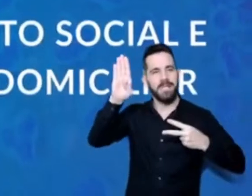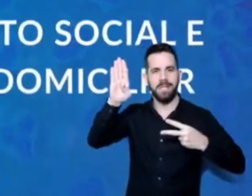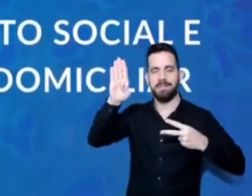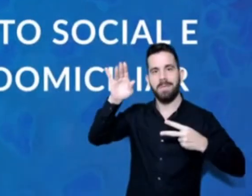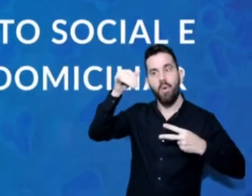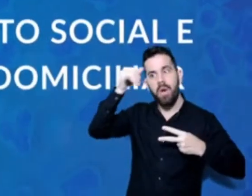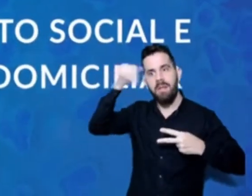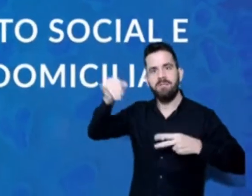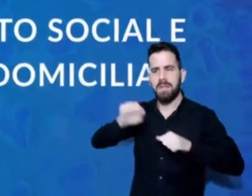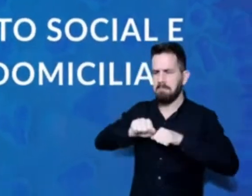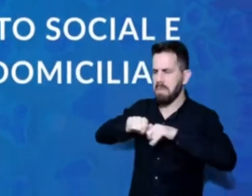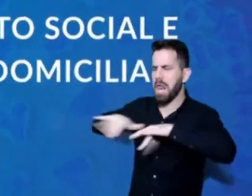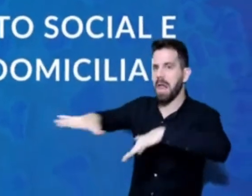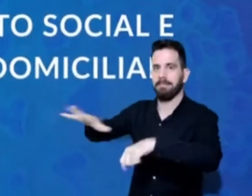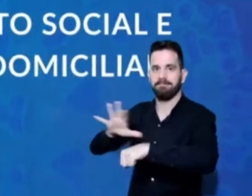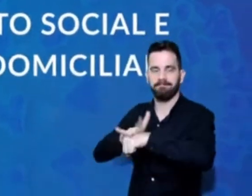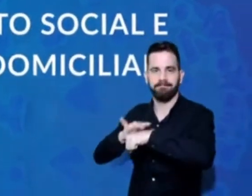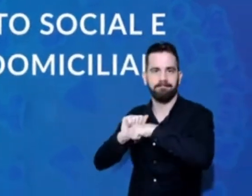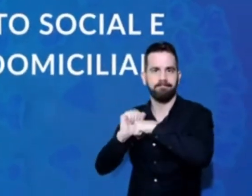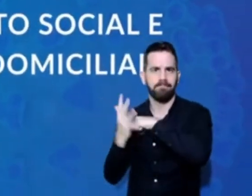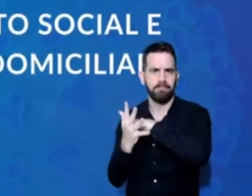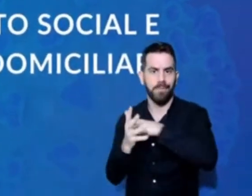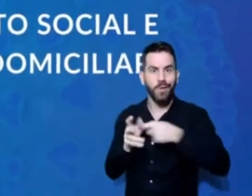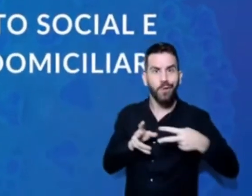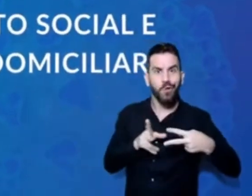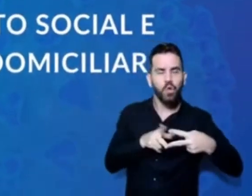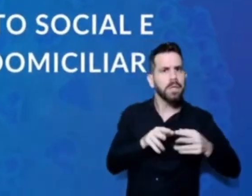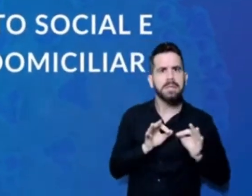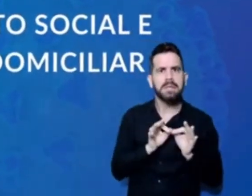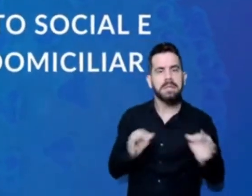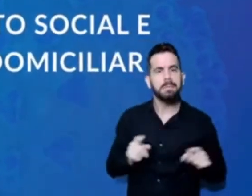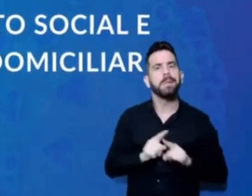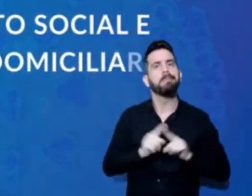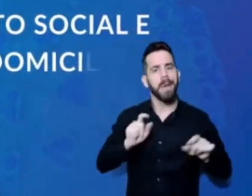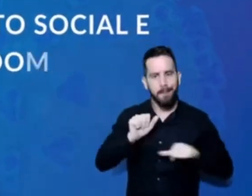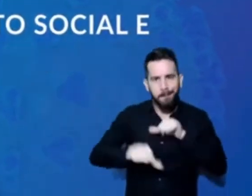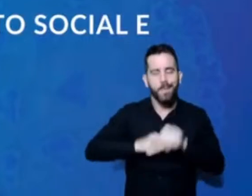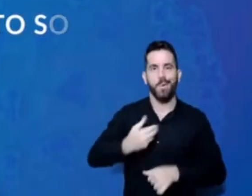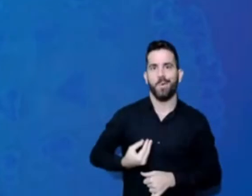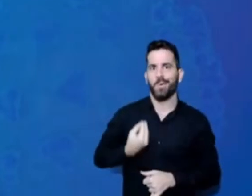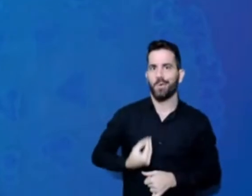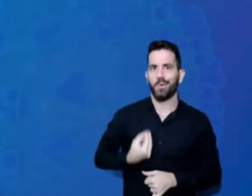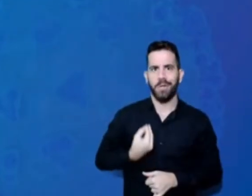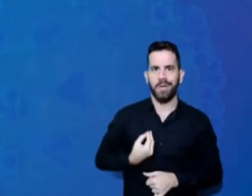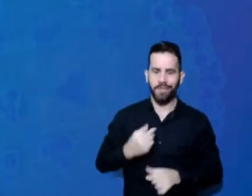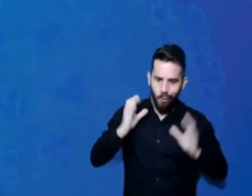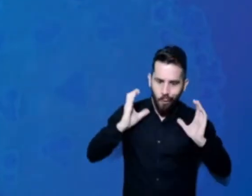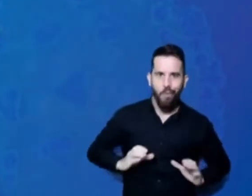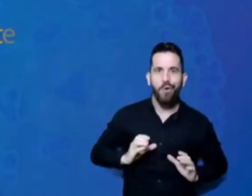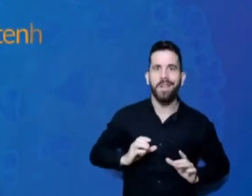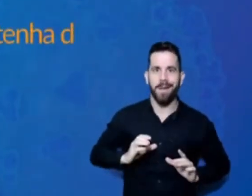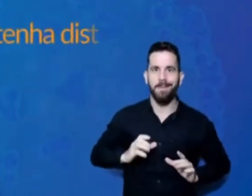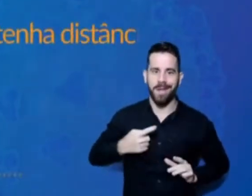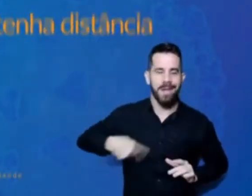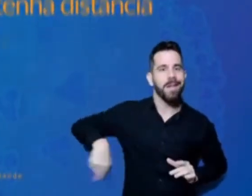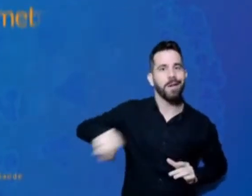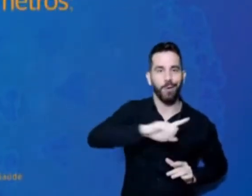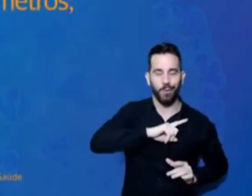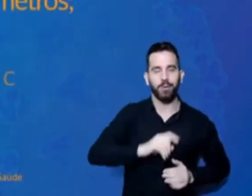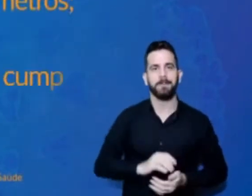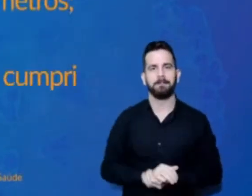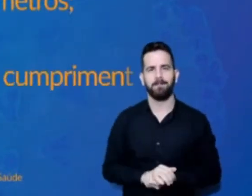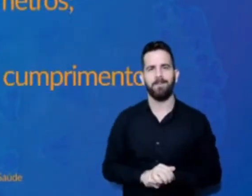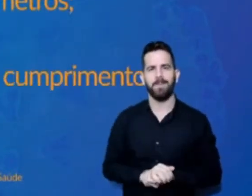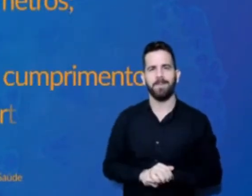Medidas preventivas simples, mas que alteram nossas rotinas e comportamento social. Procure manter uma distância de